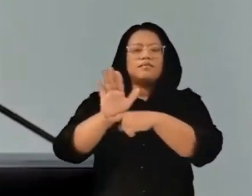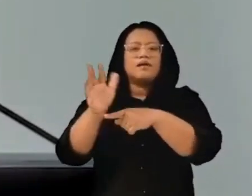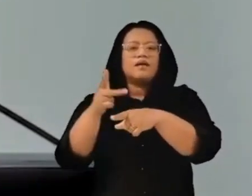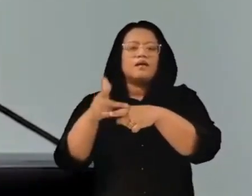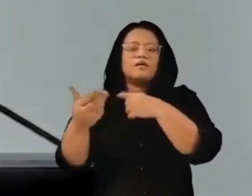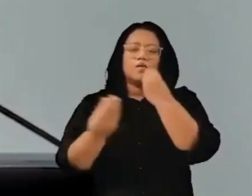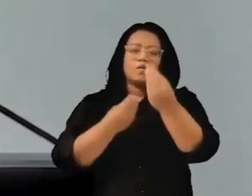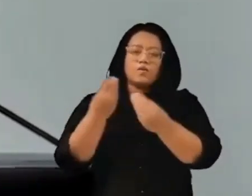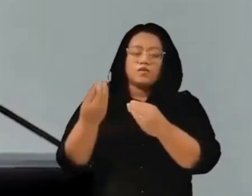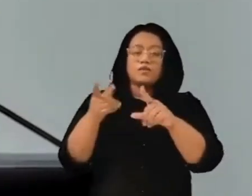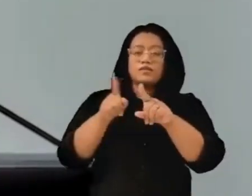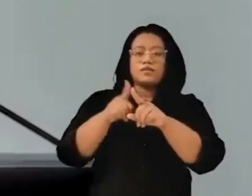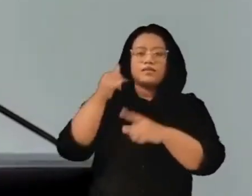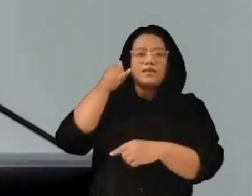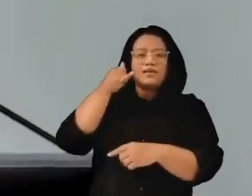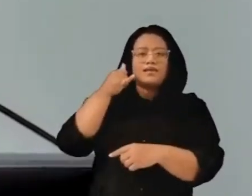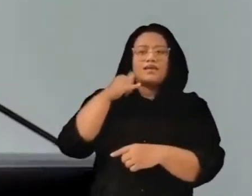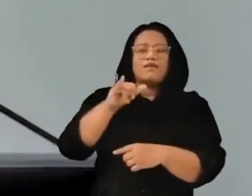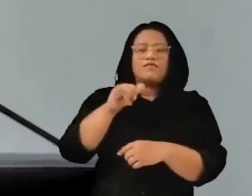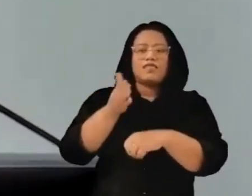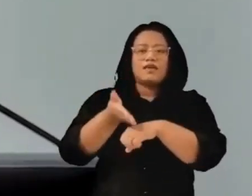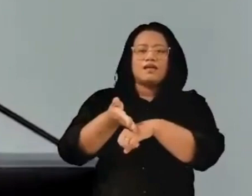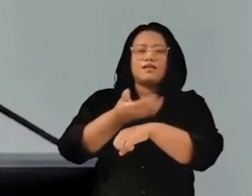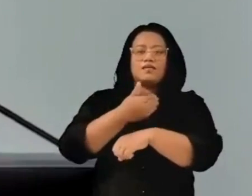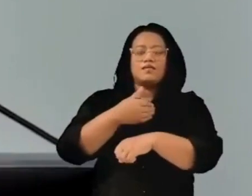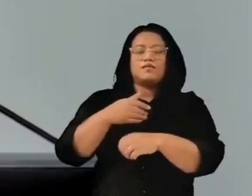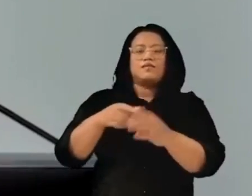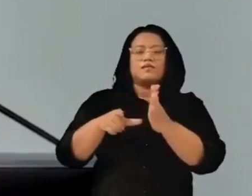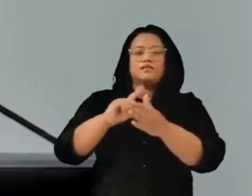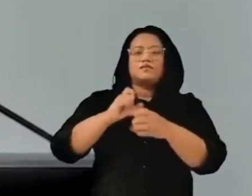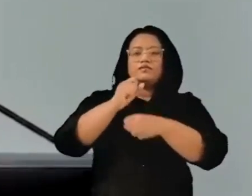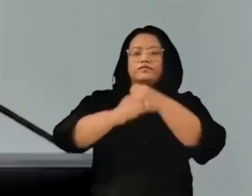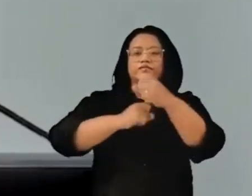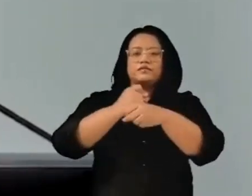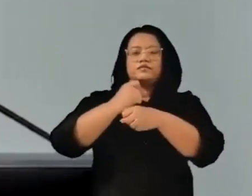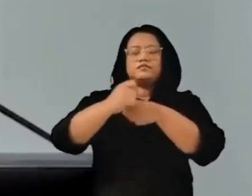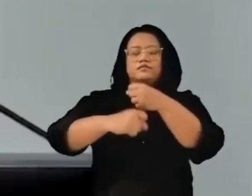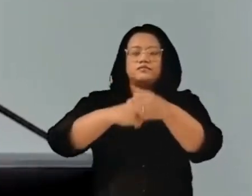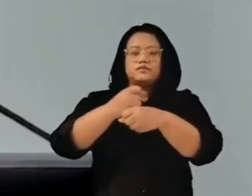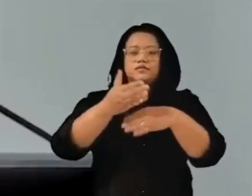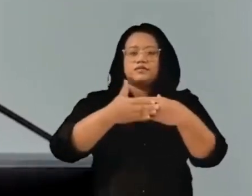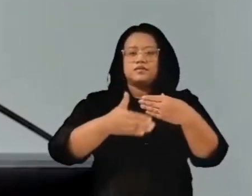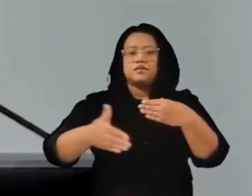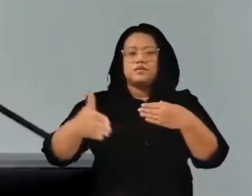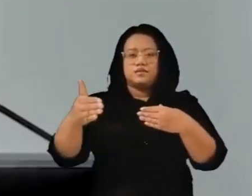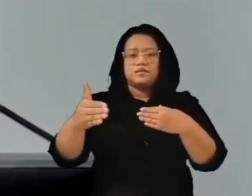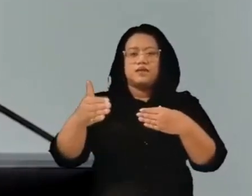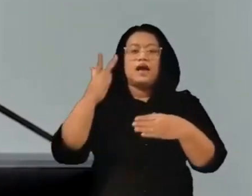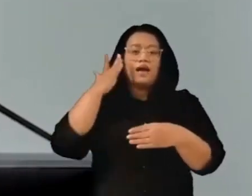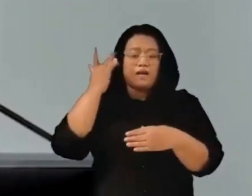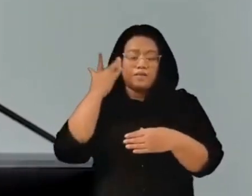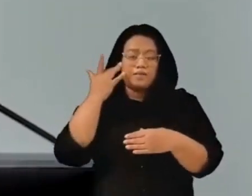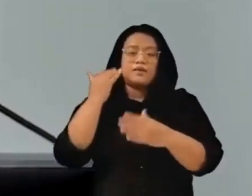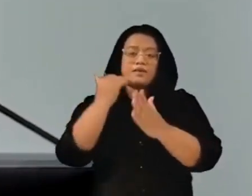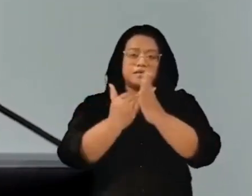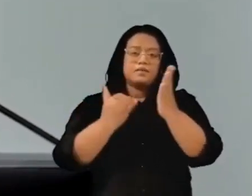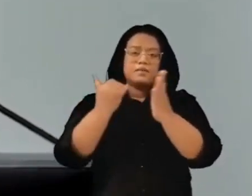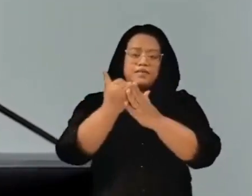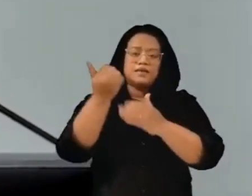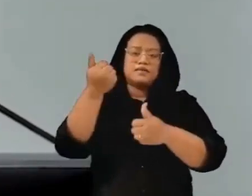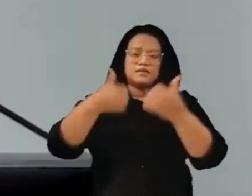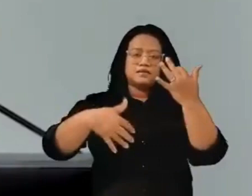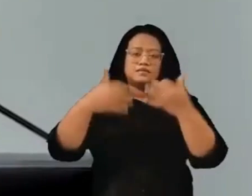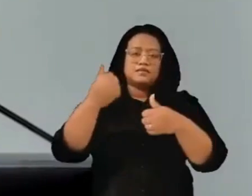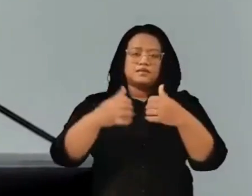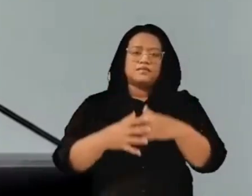para evitar, para prevenir os incêndios florestais nos anos seguintes. Nós até vamos falar disso um pouquinho mais amanhã. Mas a